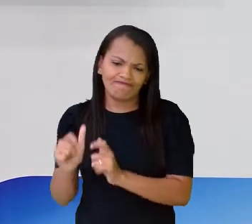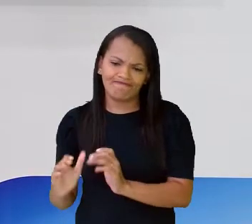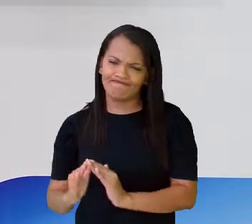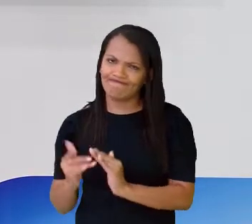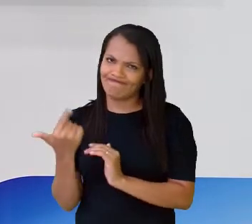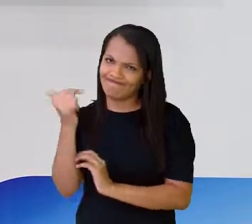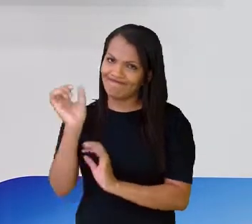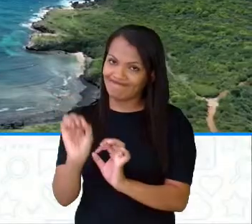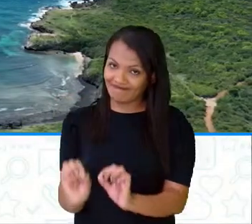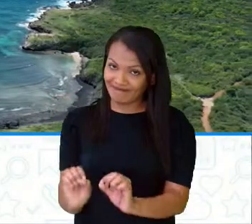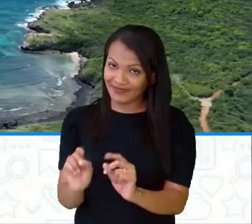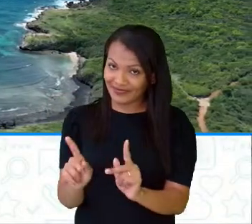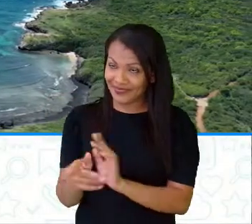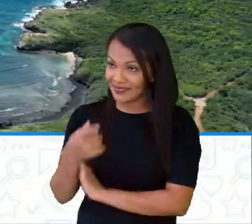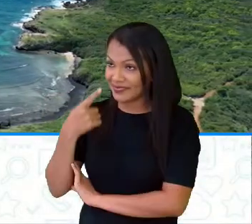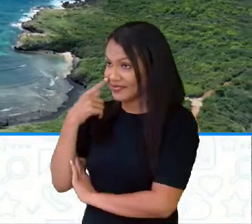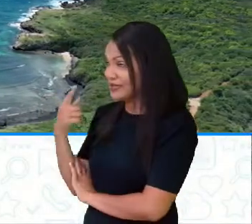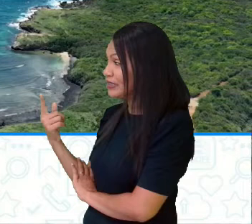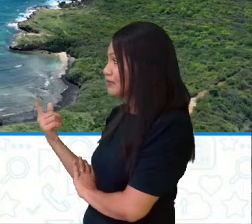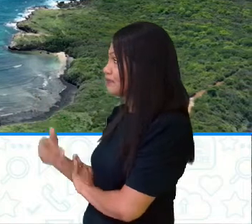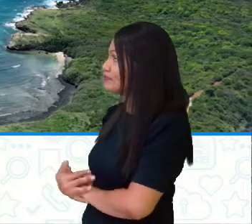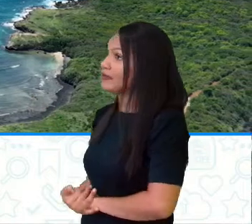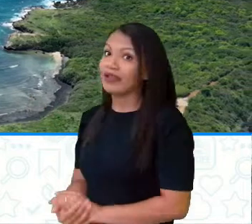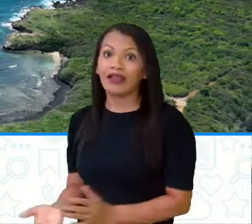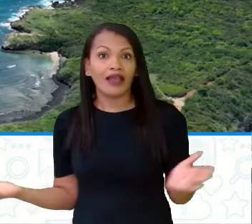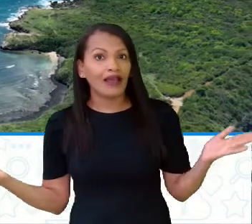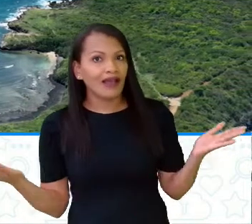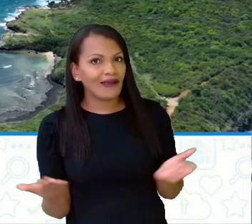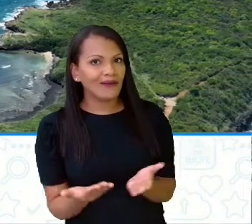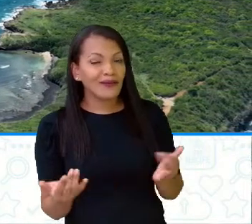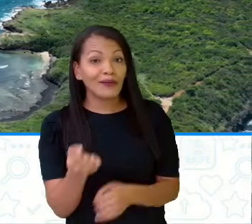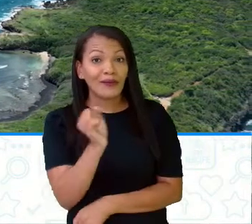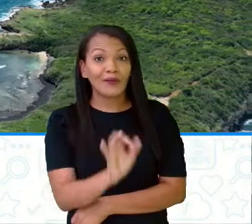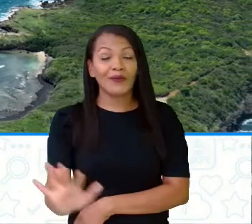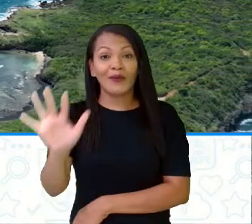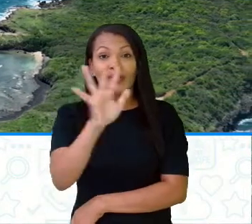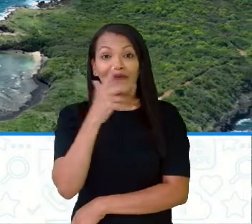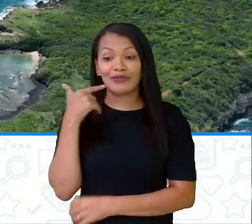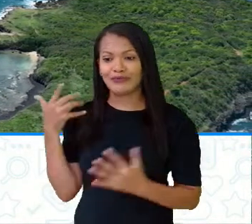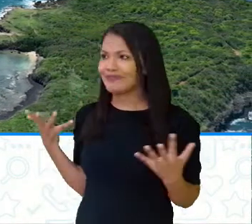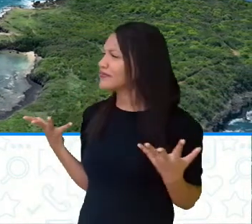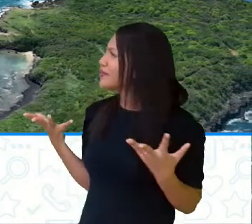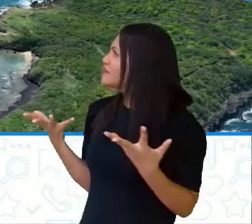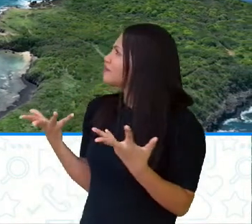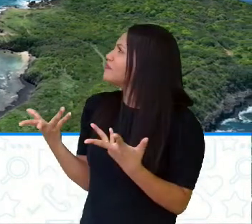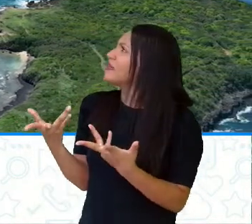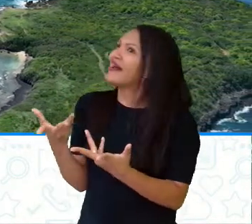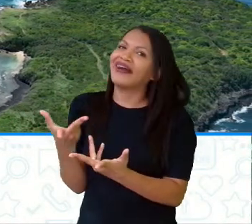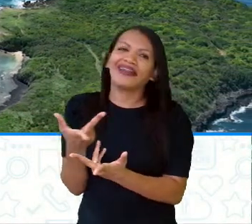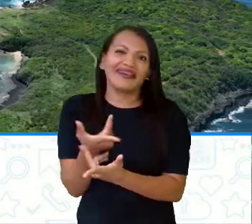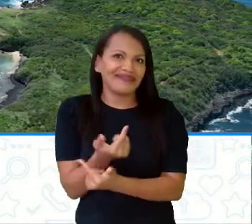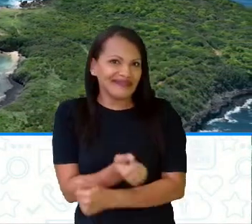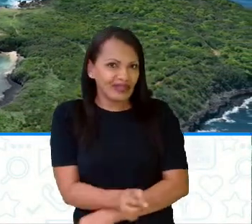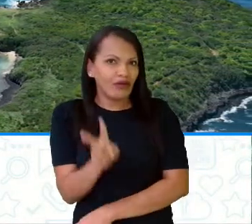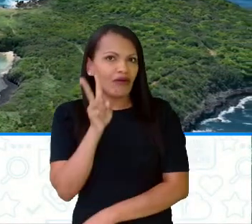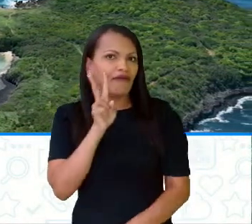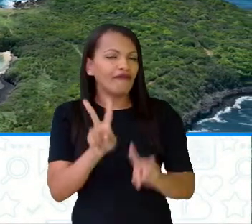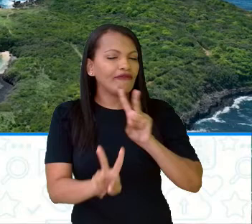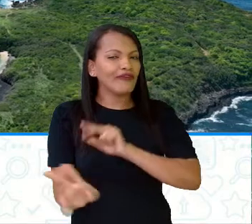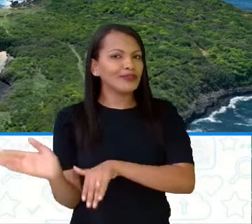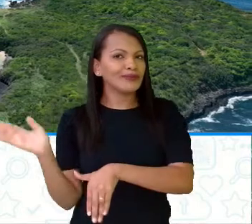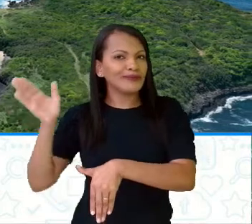vou dar outro pulo. Olha só essa imagem aqui maravilhosa. Aqui, eu estou vendo uma